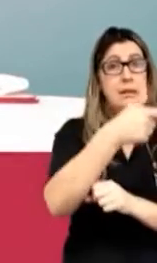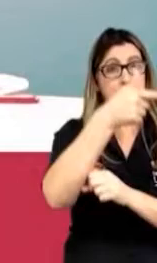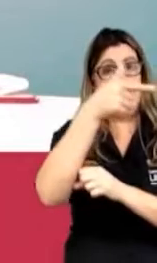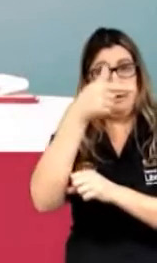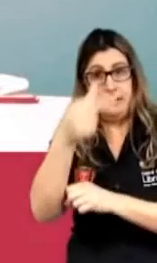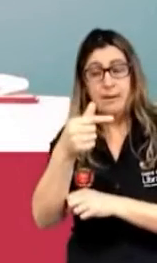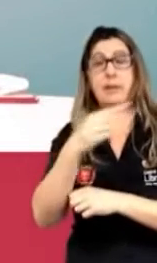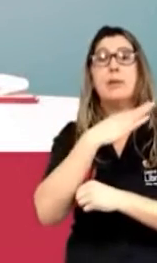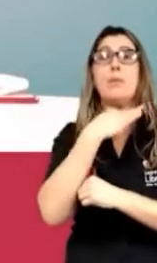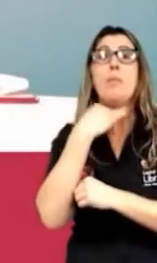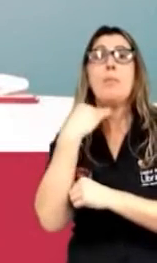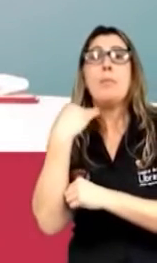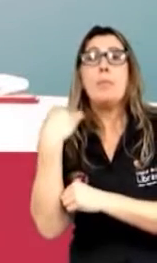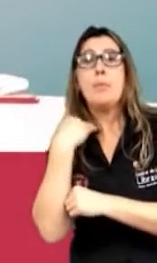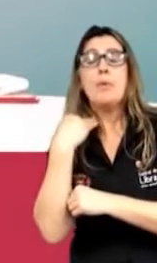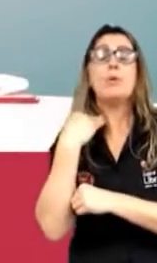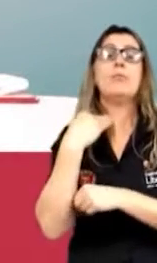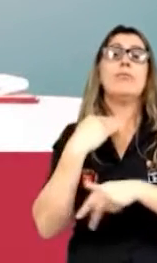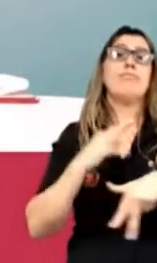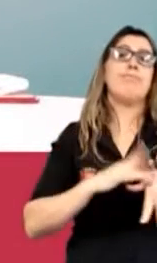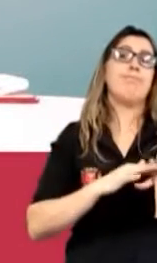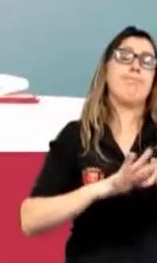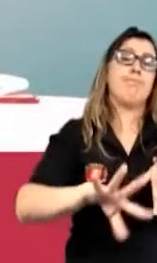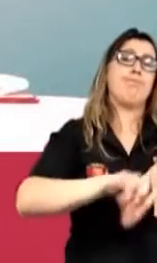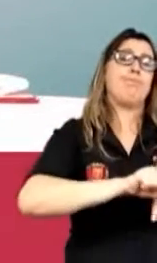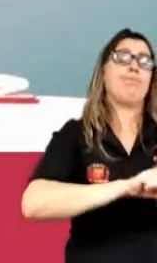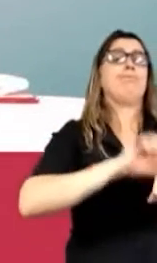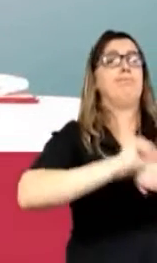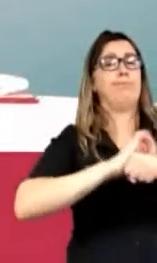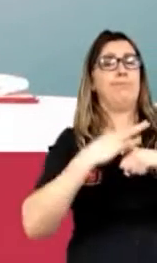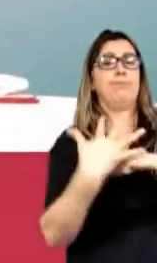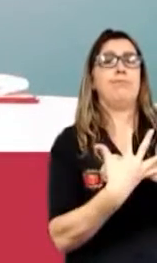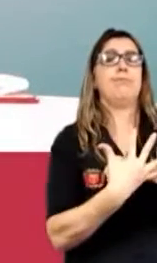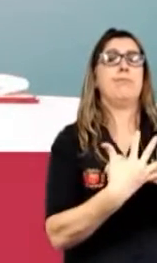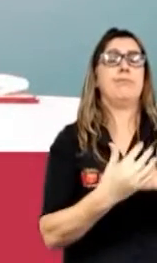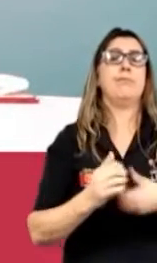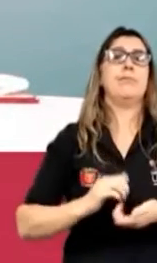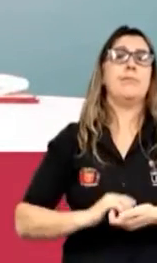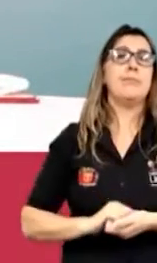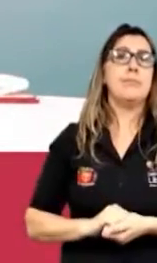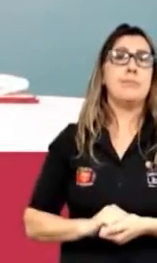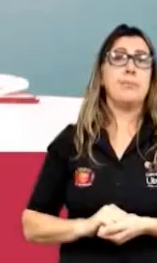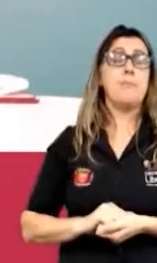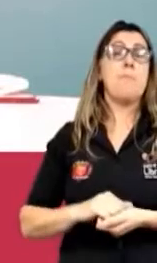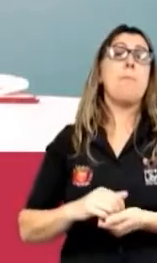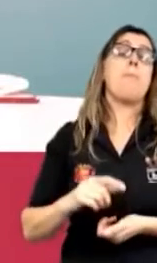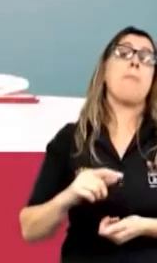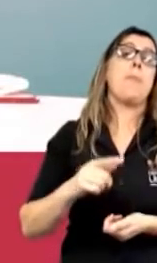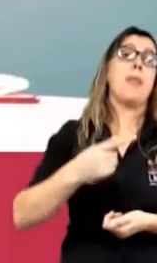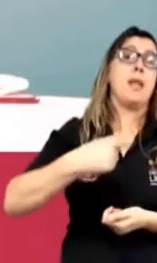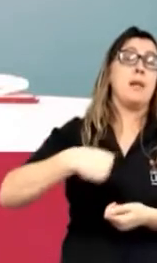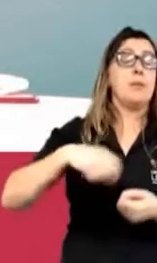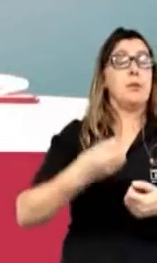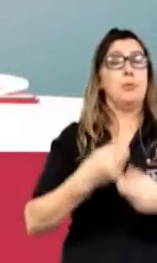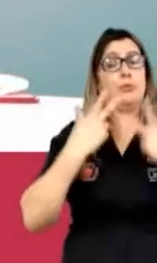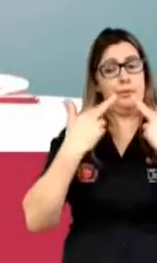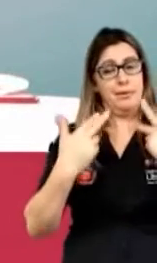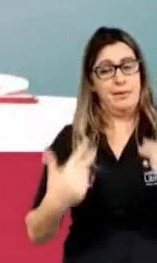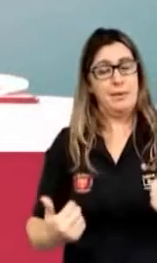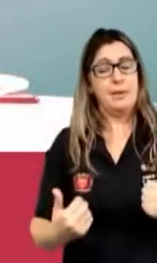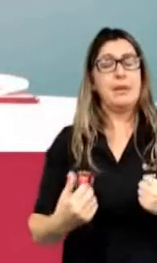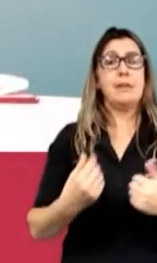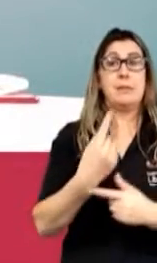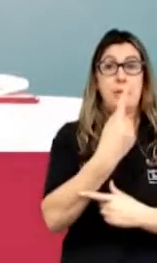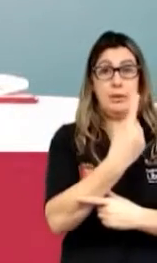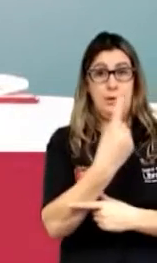em Curitiba, confirmadas para a infecção pelo novo coronavírus. Nós temos também as boas novas, né?